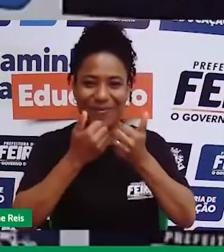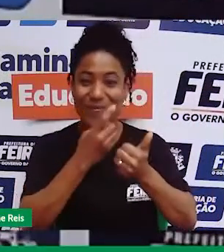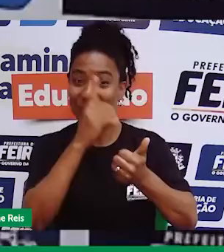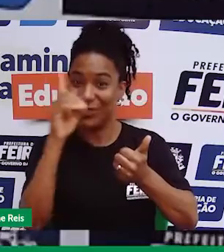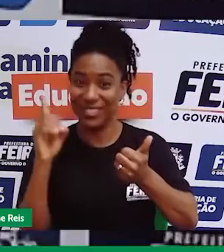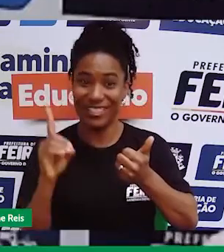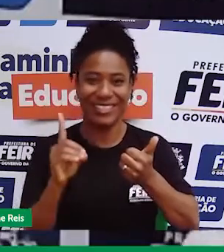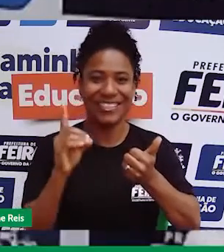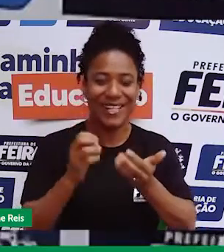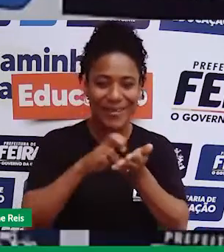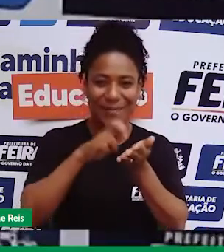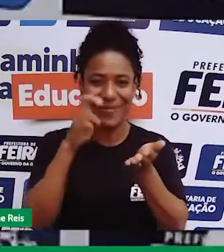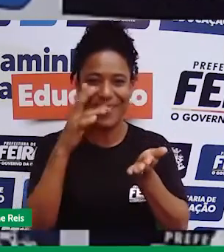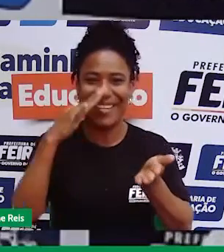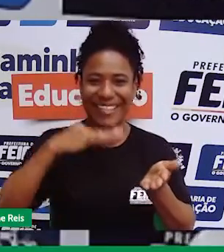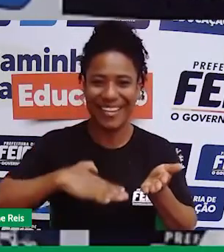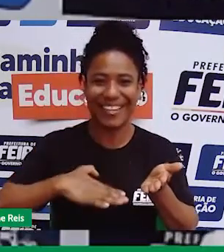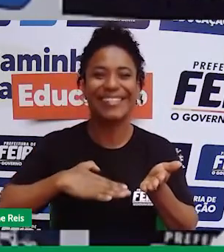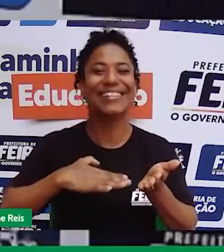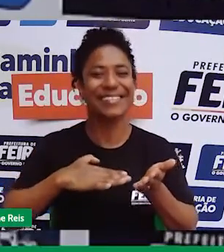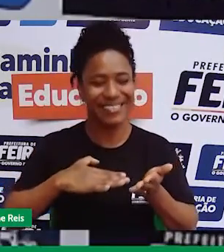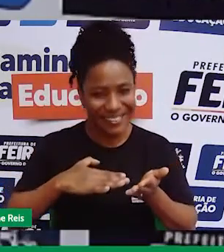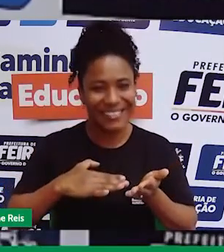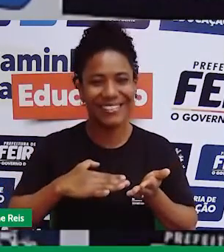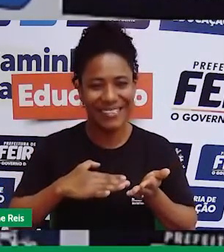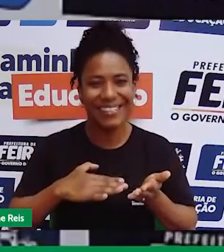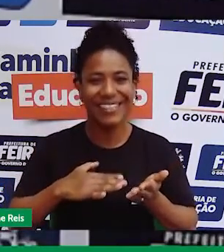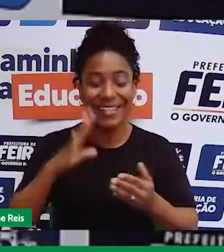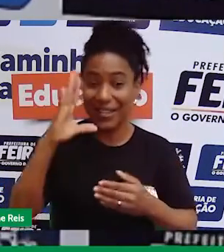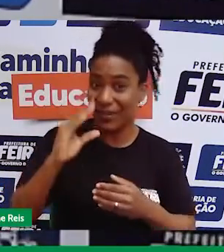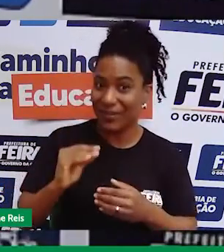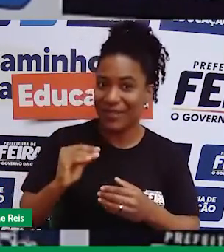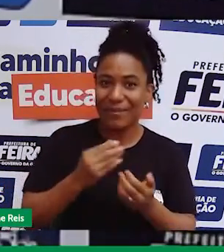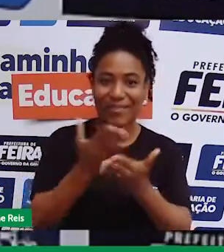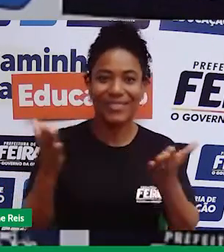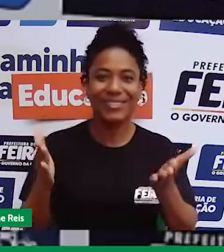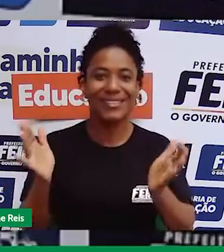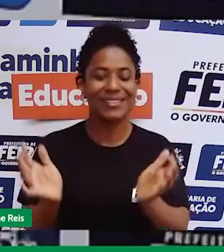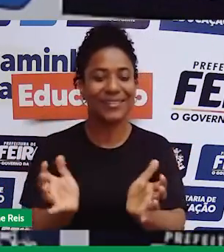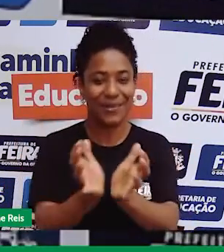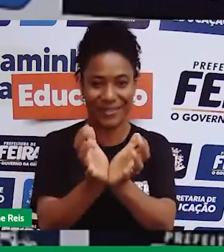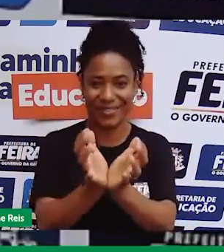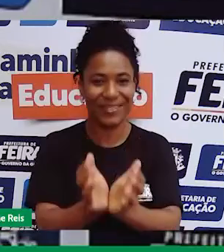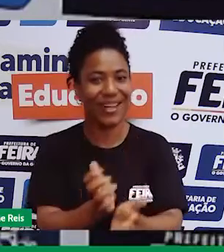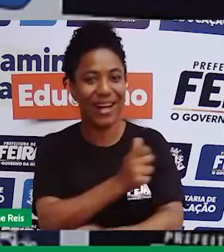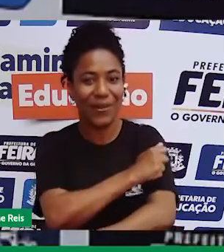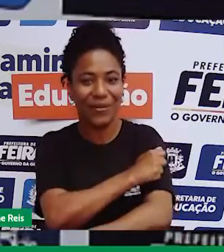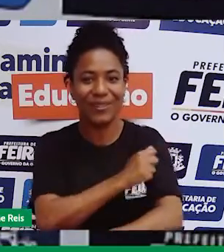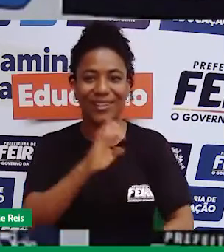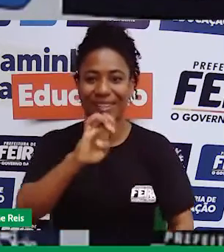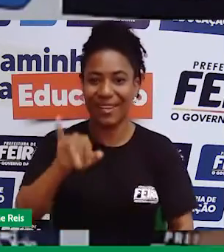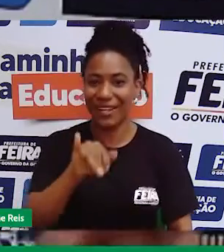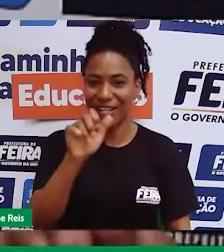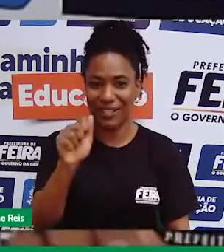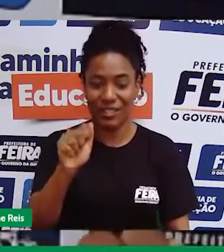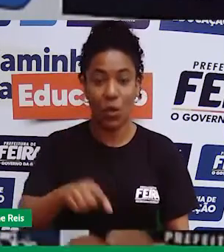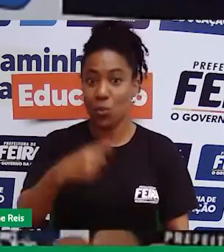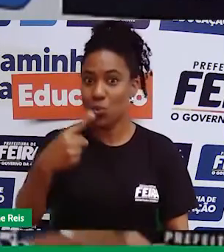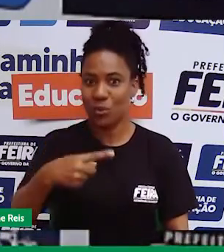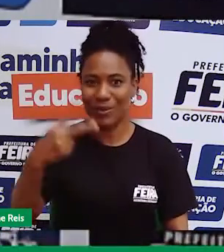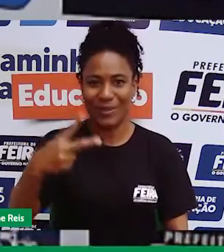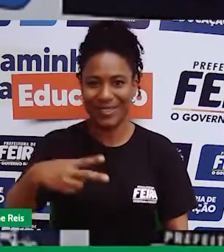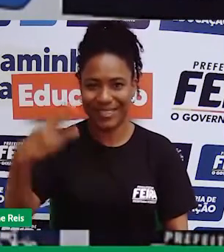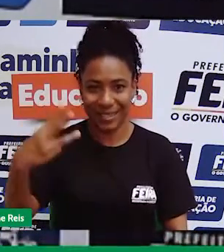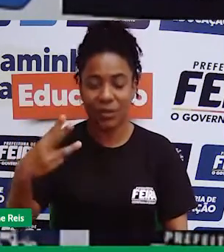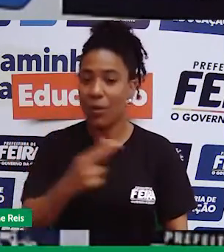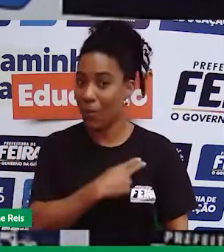Olá, gente! Bom dia, boa tarde, boa noite para você, aluno da EJA, estágio 1, 2 ou 3. Meu nome é Laís, eu